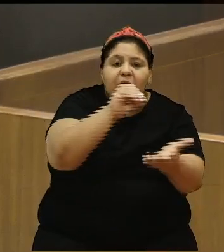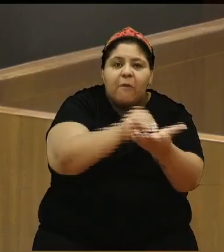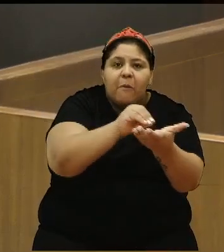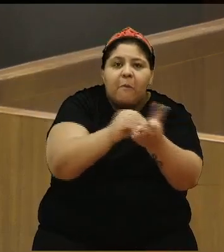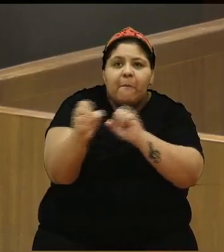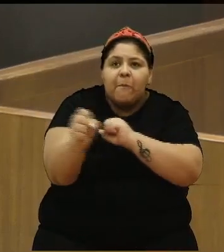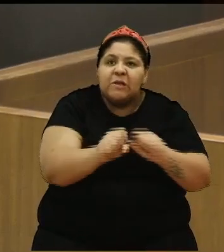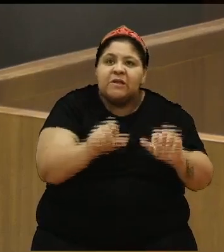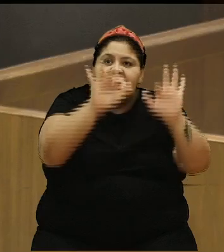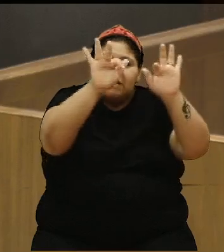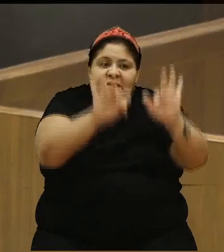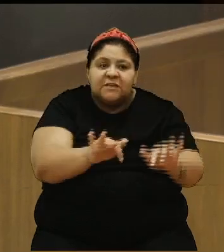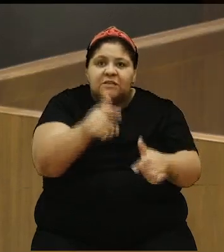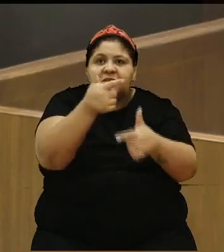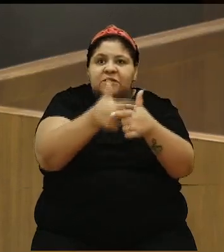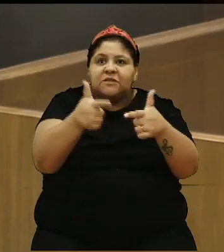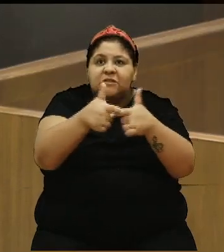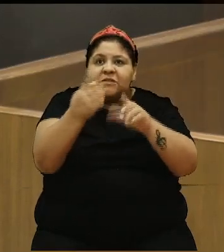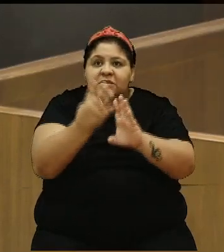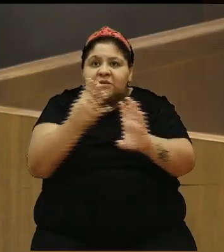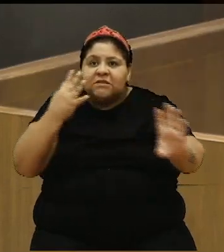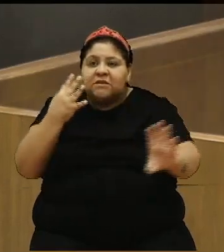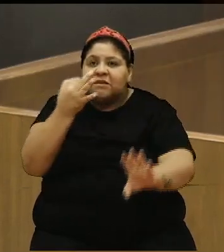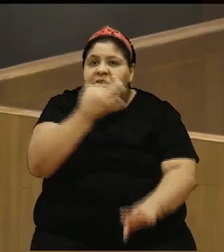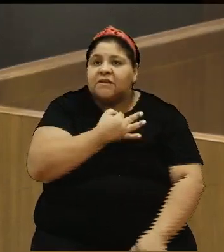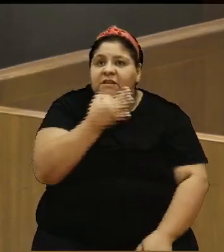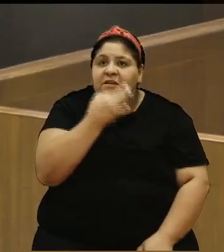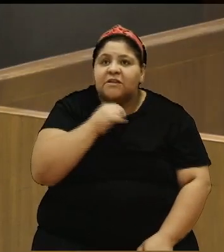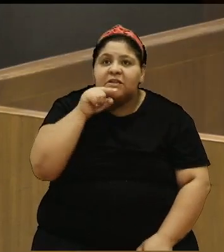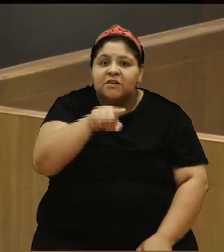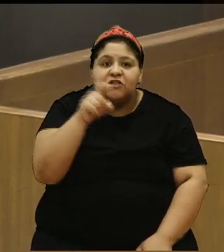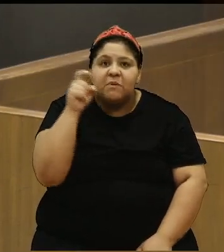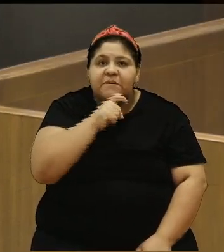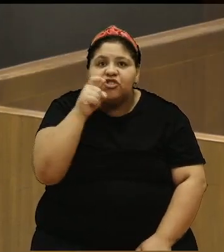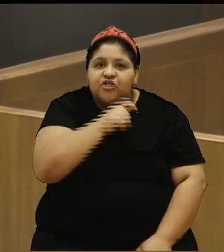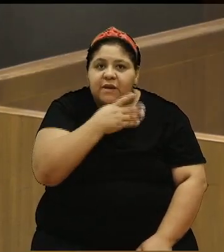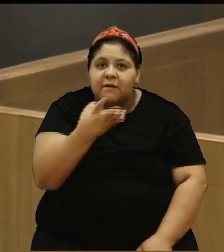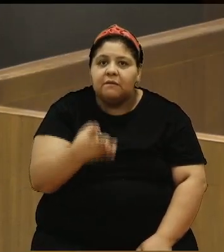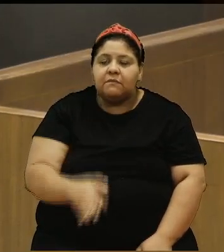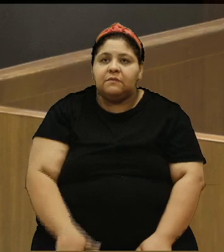poderia acabar com o problema das filas na nossa cidade. Isso é uma mentira.